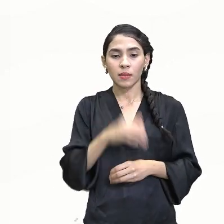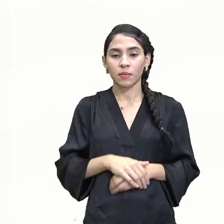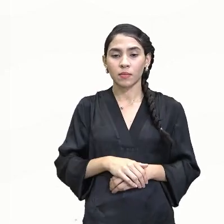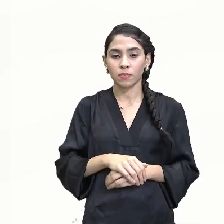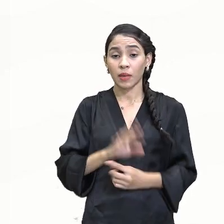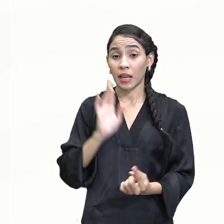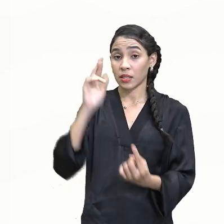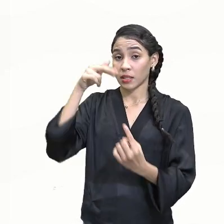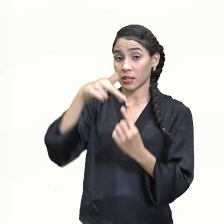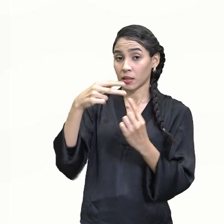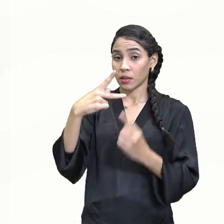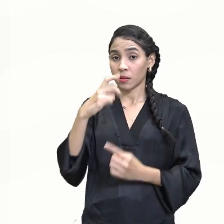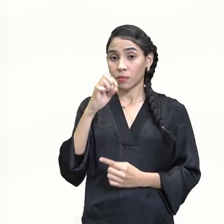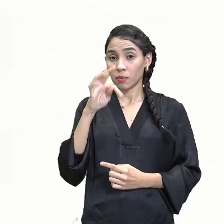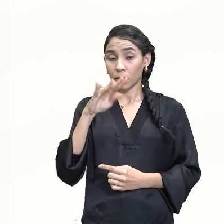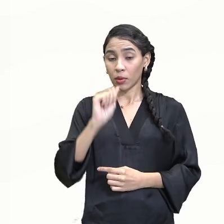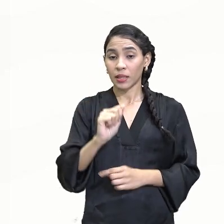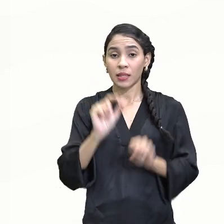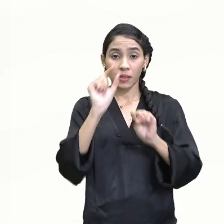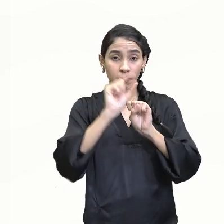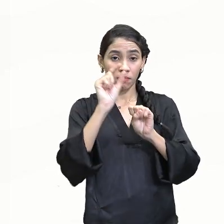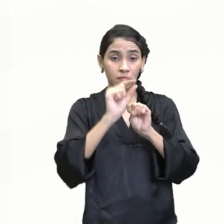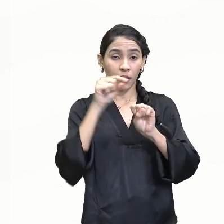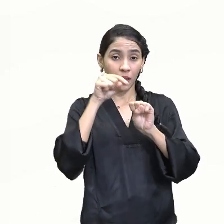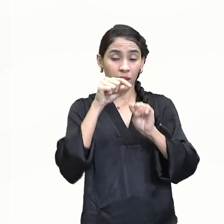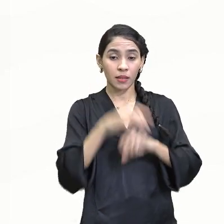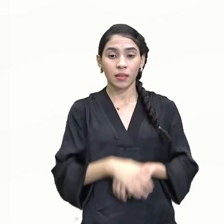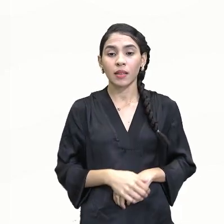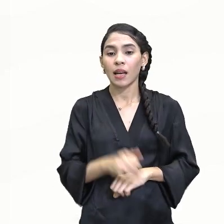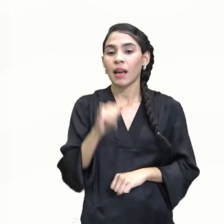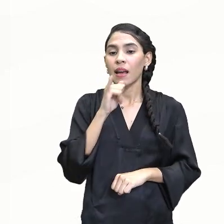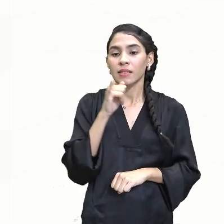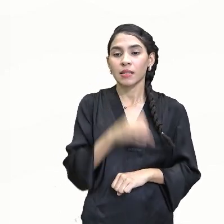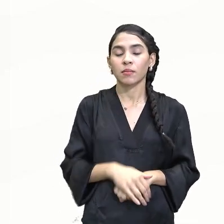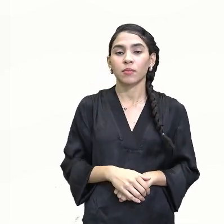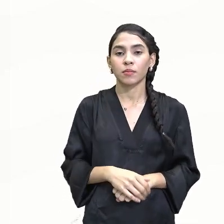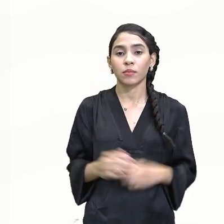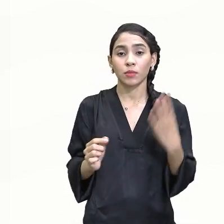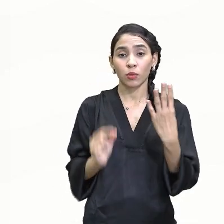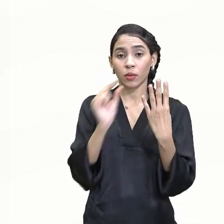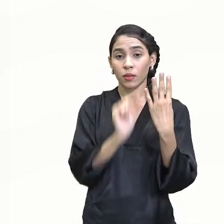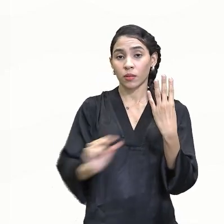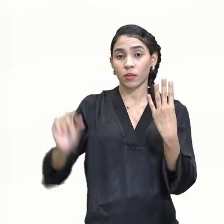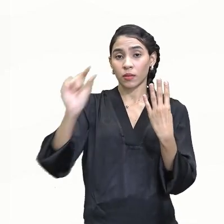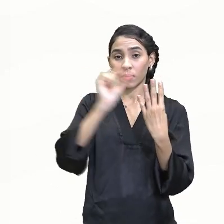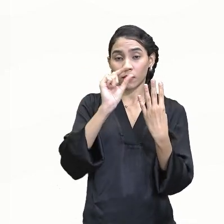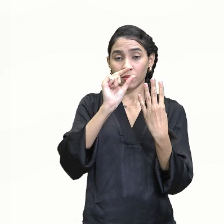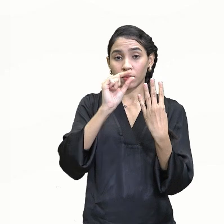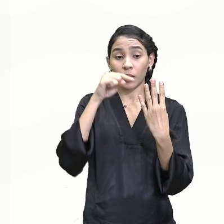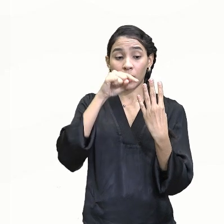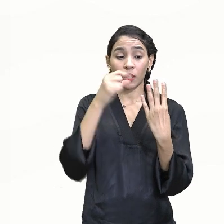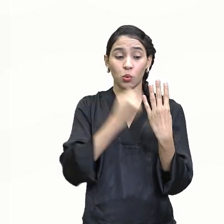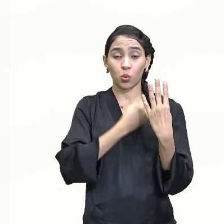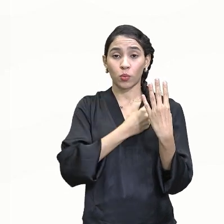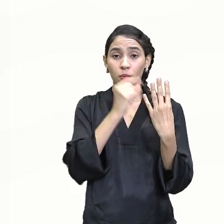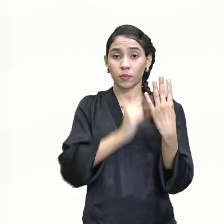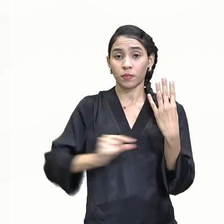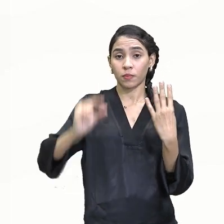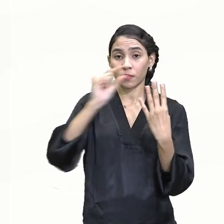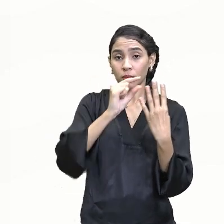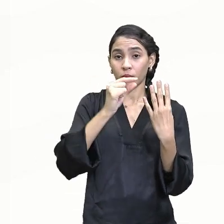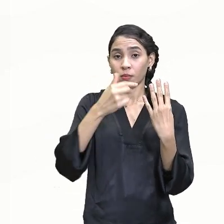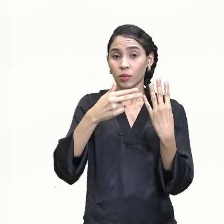da potência. Ou seja, a gente diz que 4 elevado a um número aqui é igual